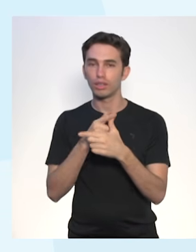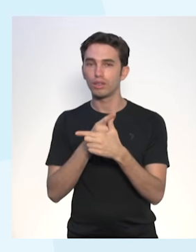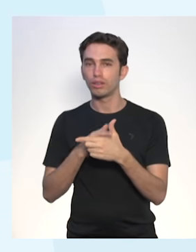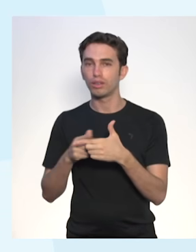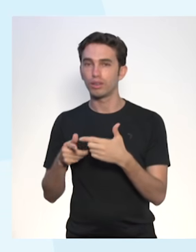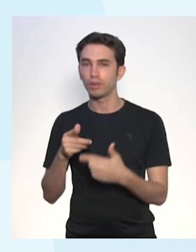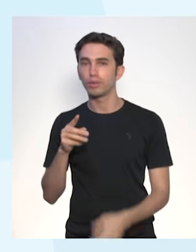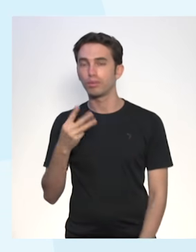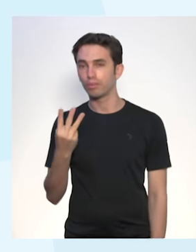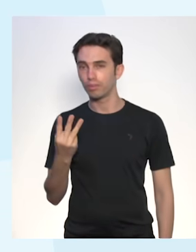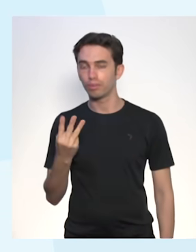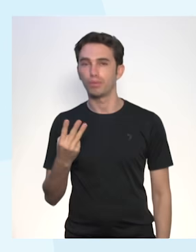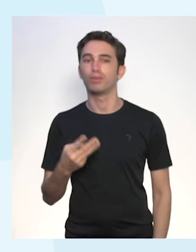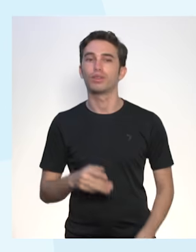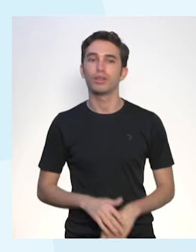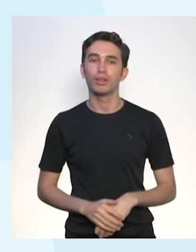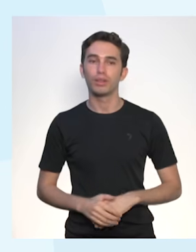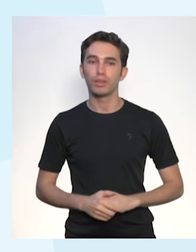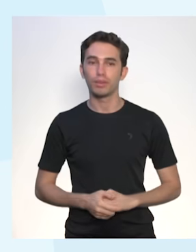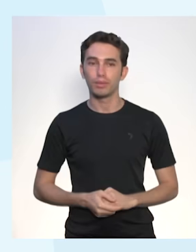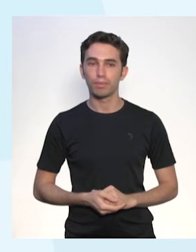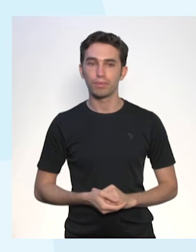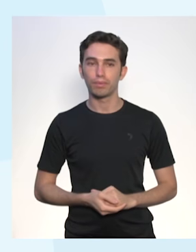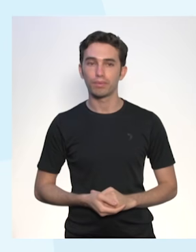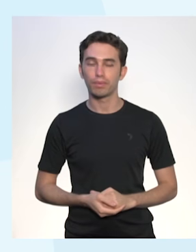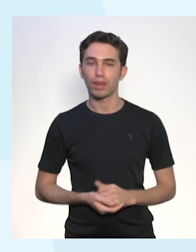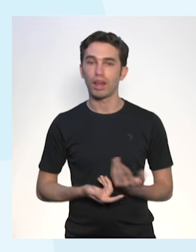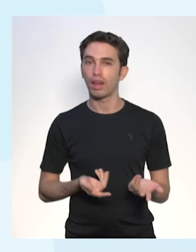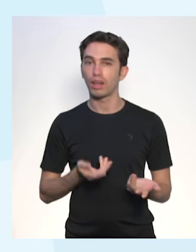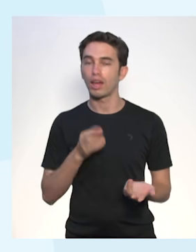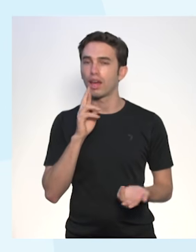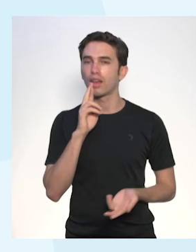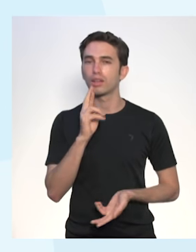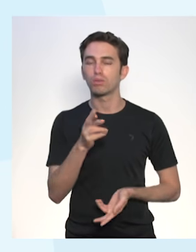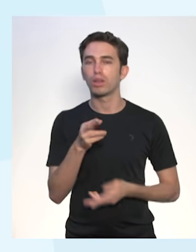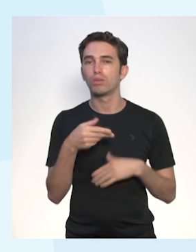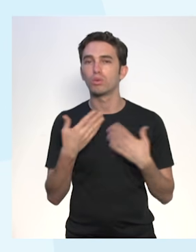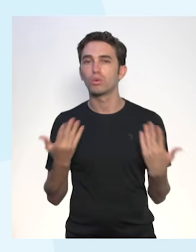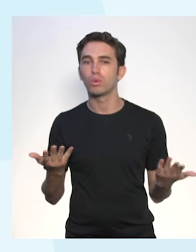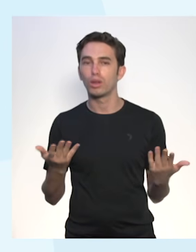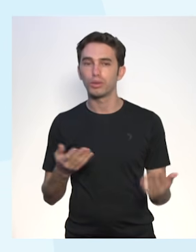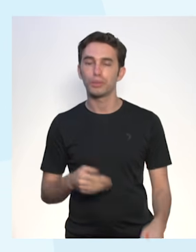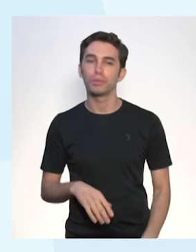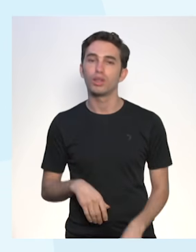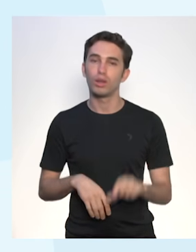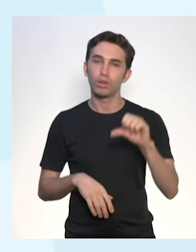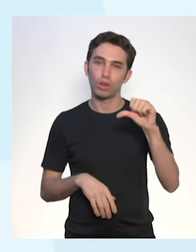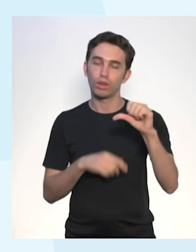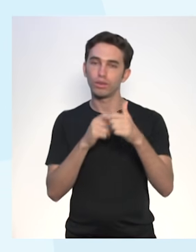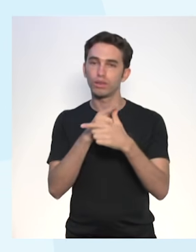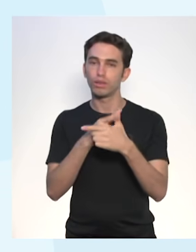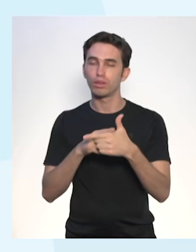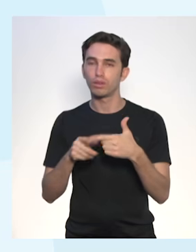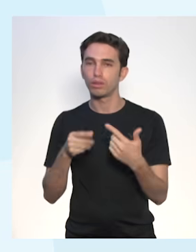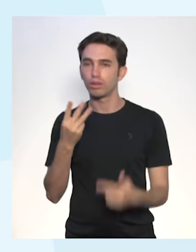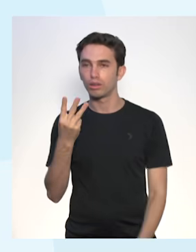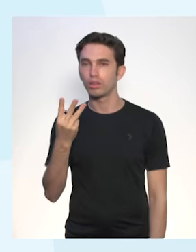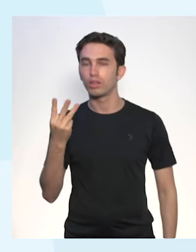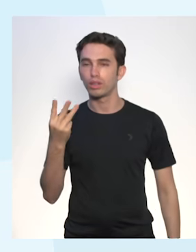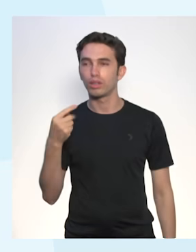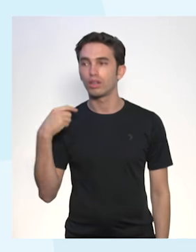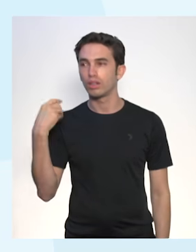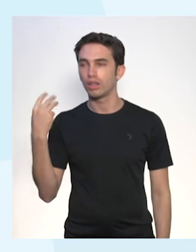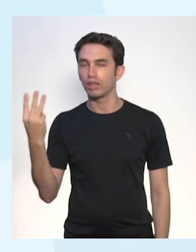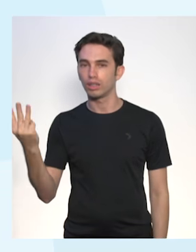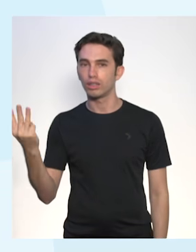15. E aí o 9 dividido por 3 vai dar 3. E o 15 dividido por 3 vai